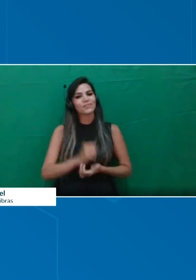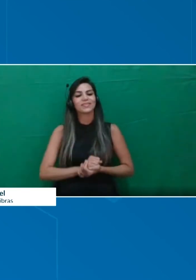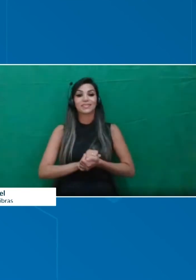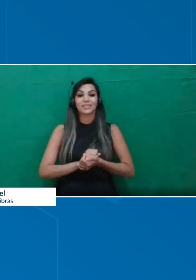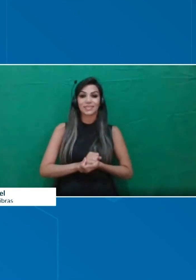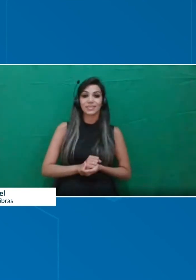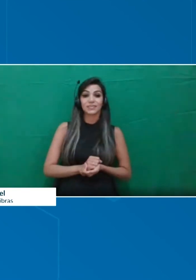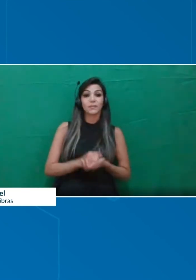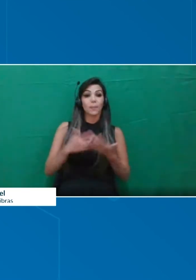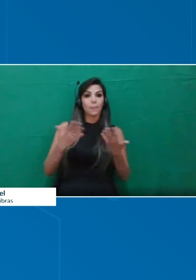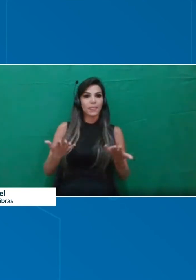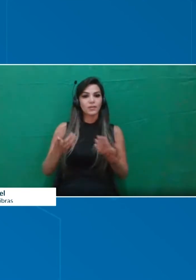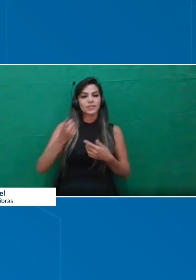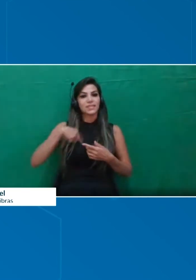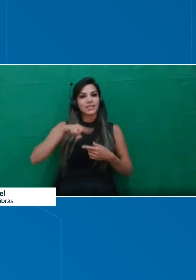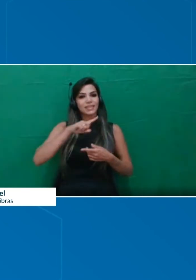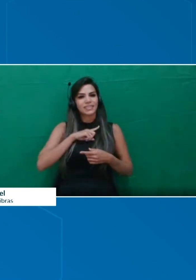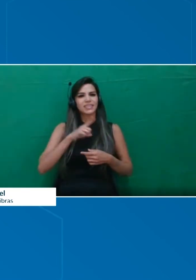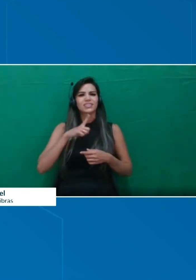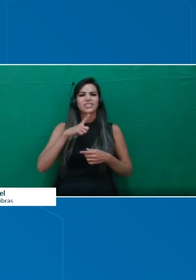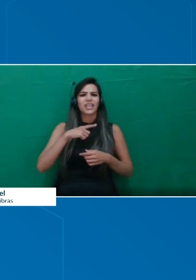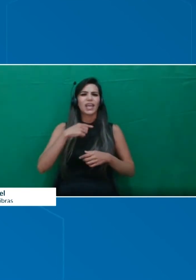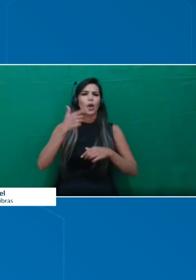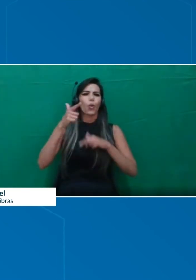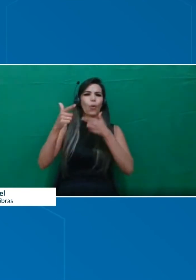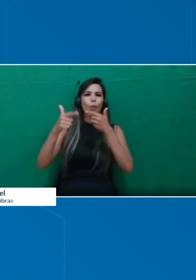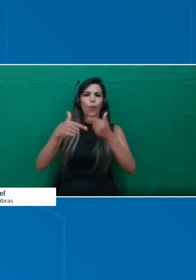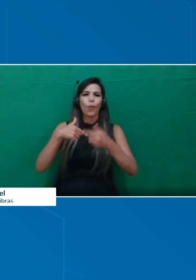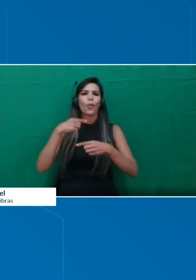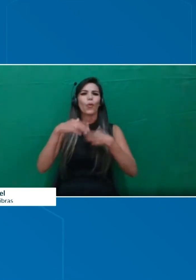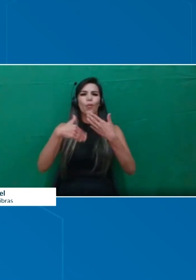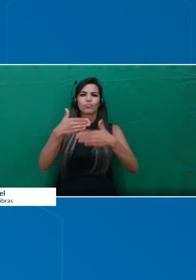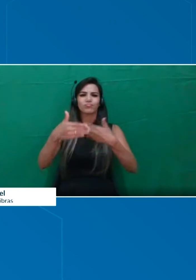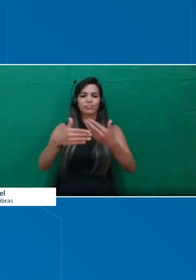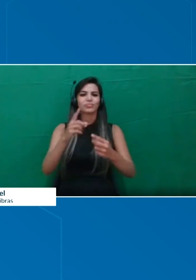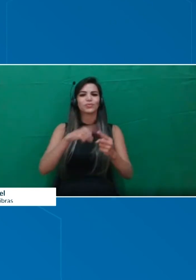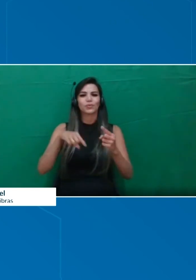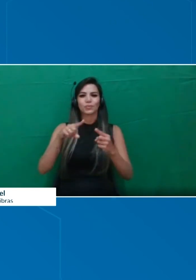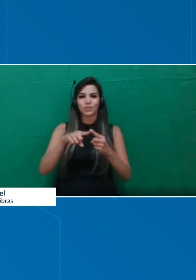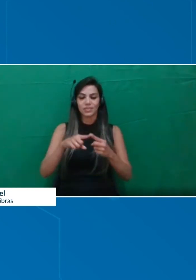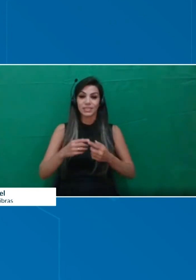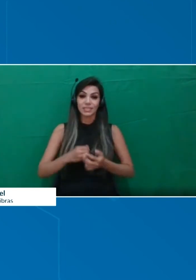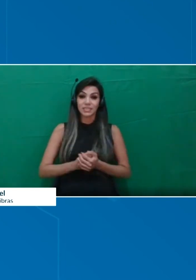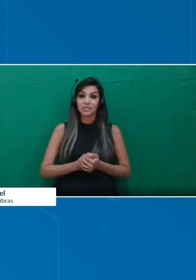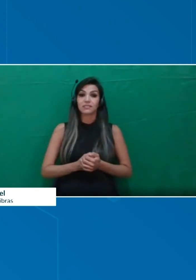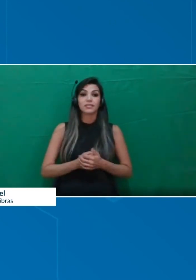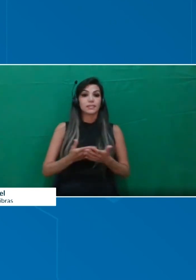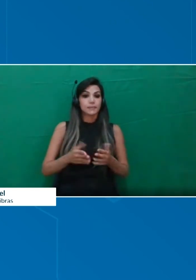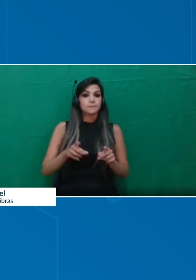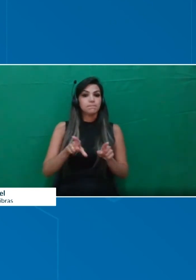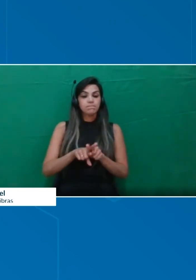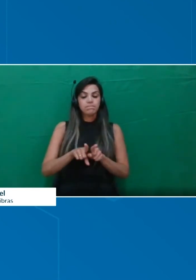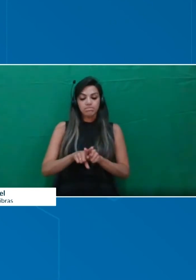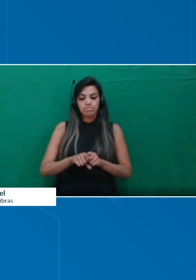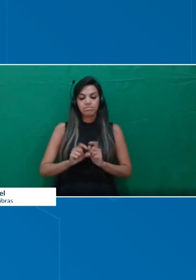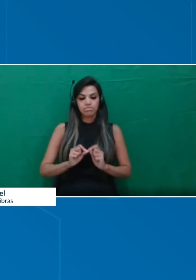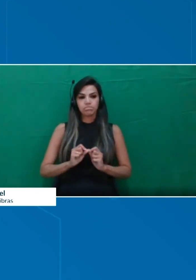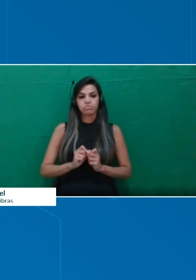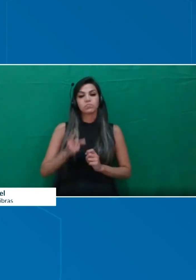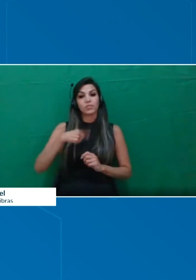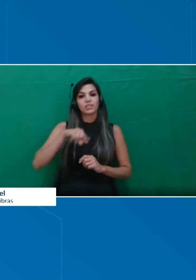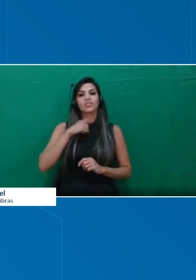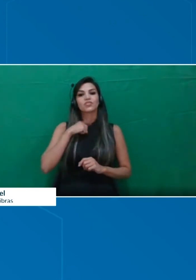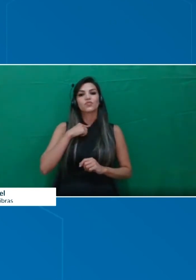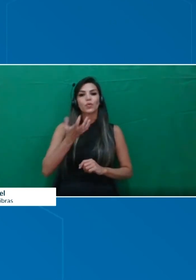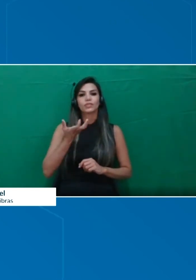as perspectivas são maiores ainda, Marcelo, porque numa etapa posterior, a ideia é abranger